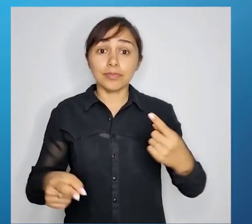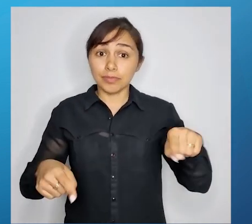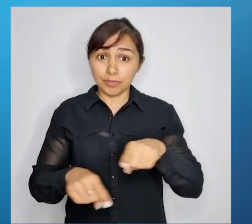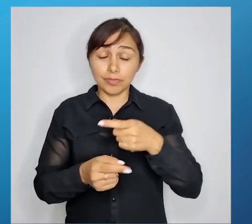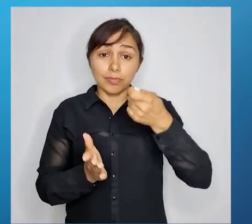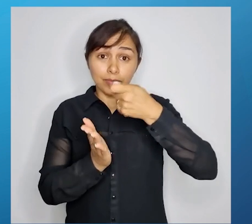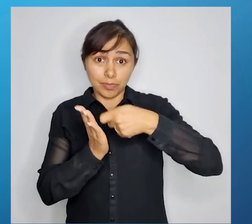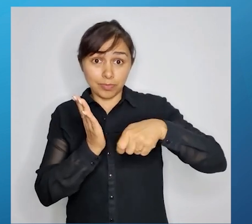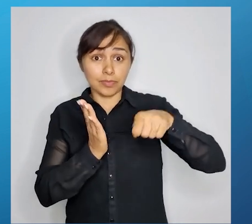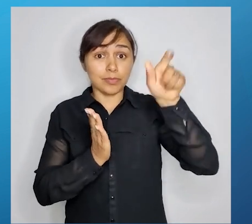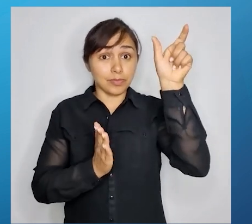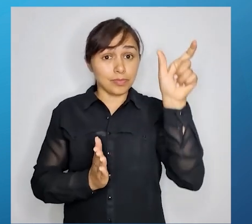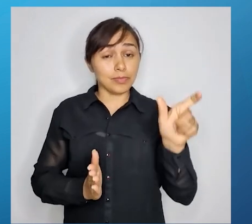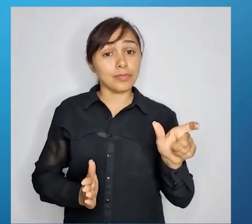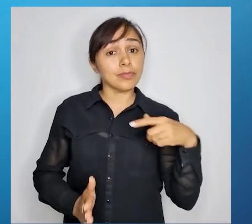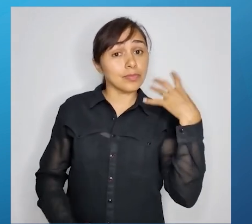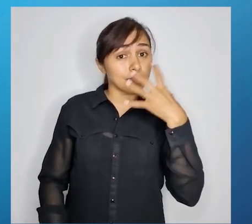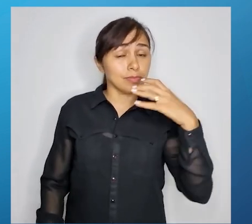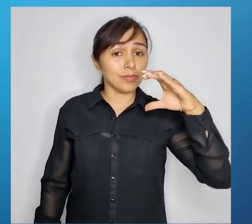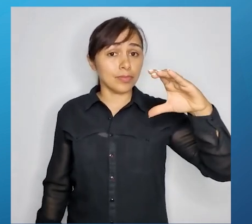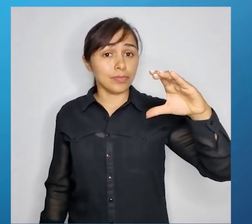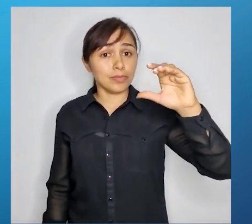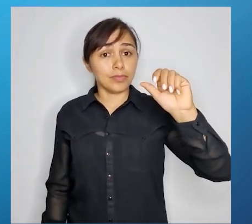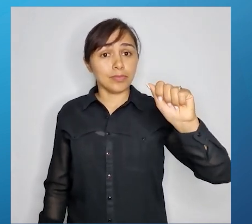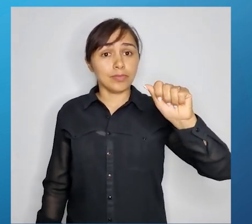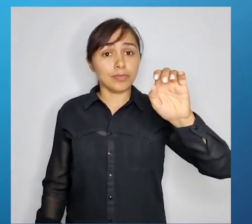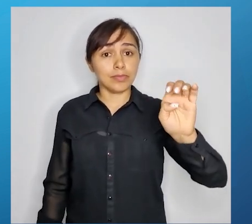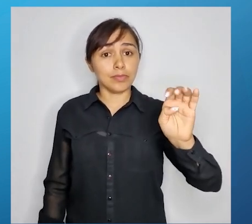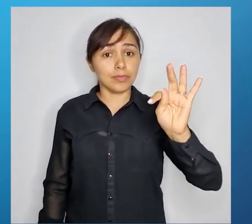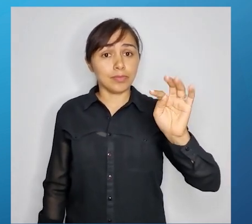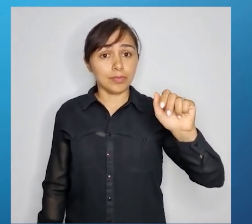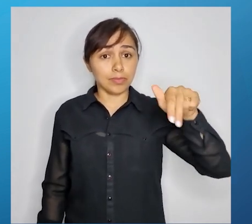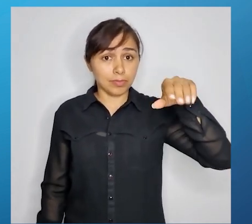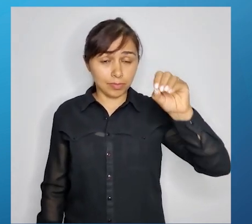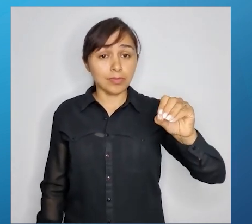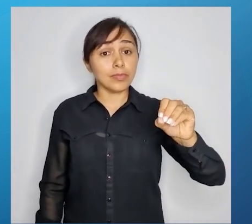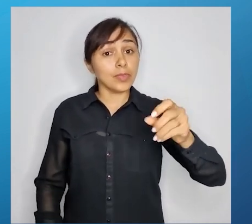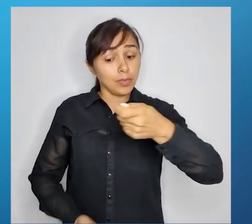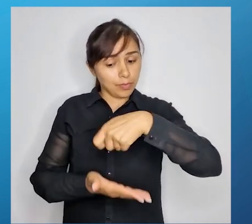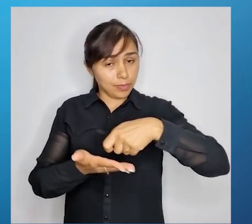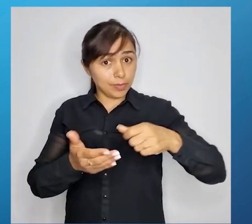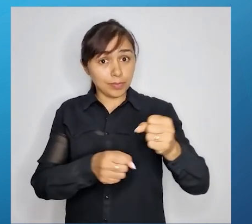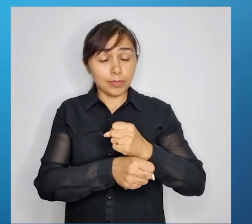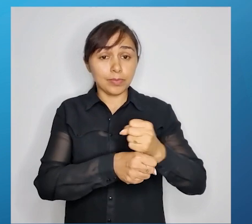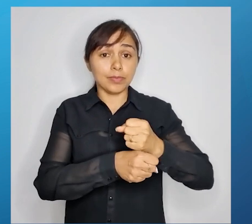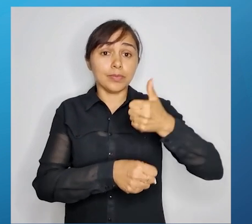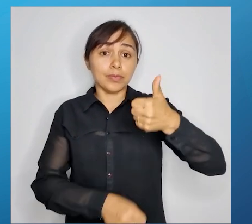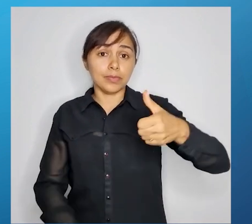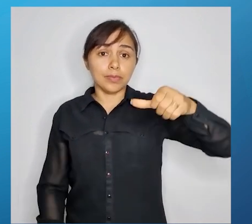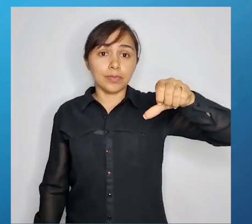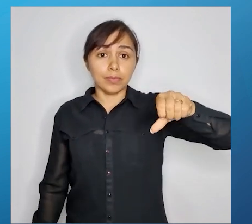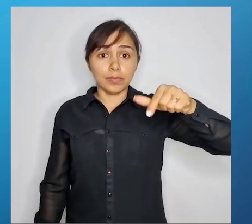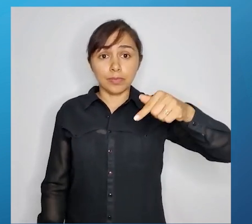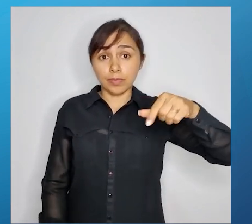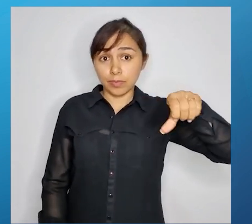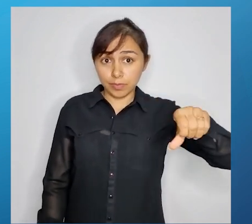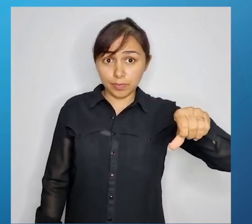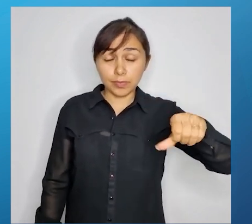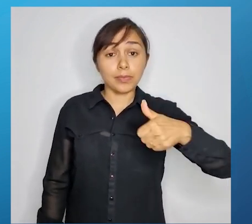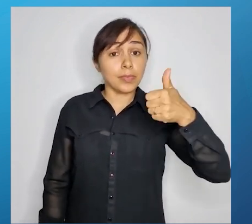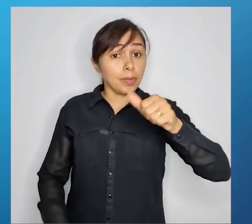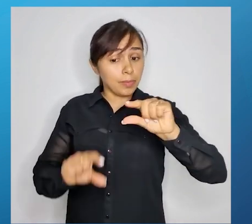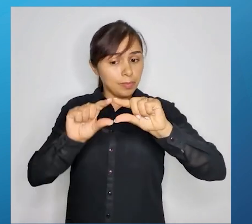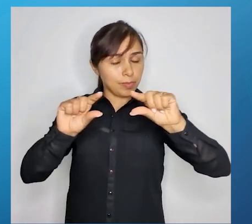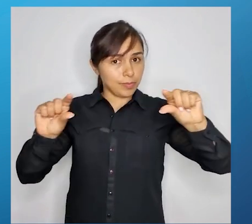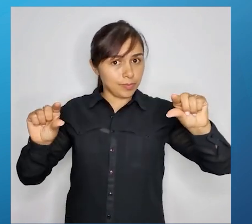autoria de Caetano Veloso, interpretada por Baby Consuelo, foi composta em 1979. Logo na primeira frase